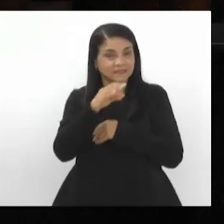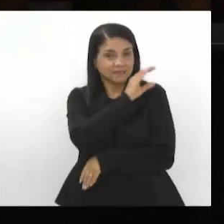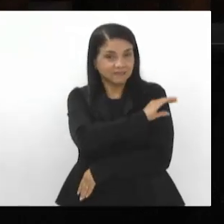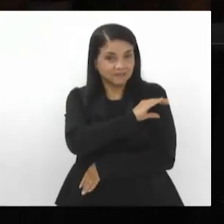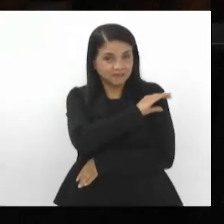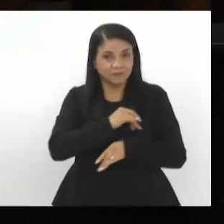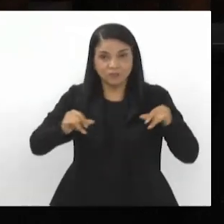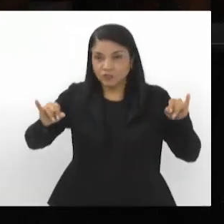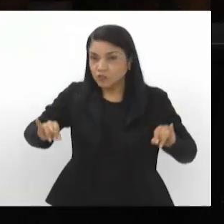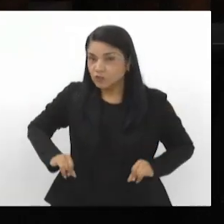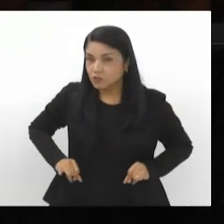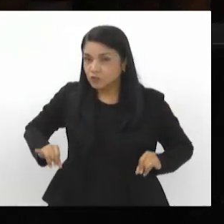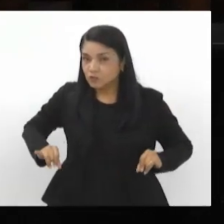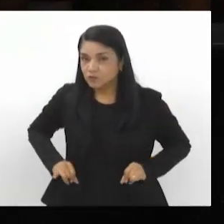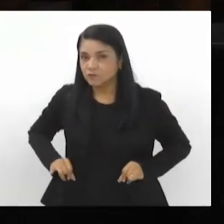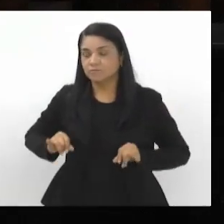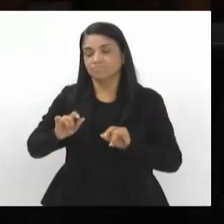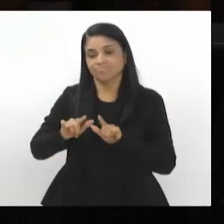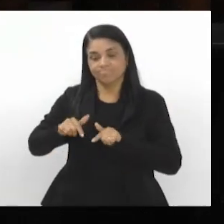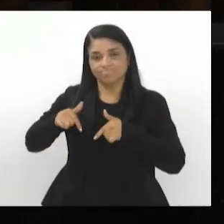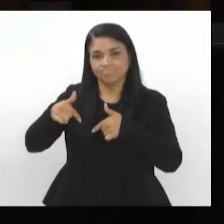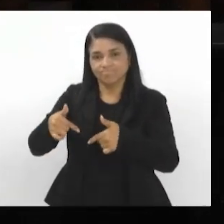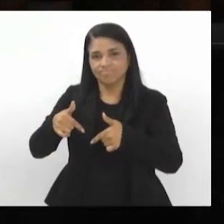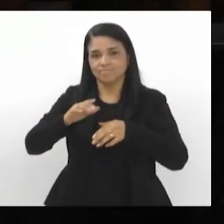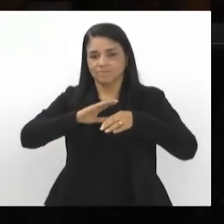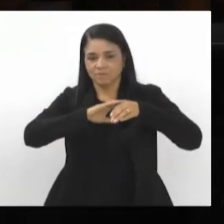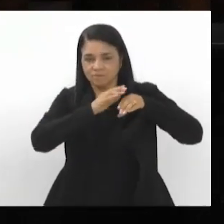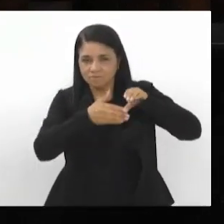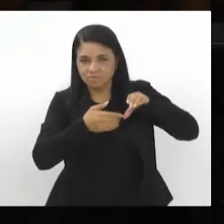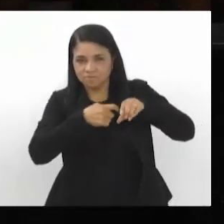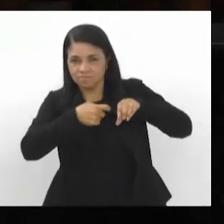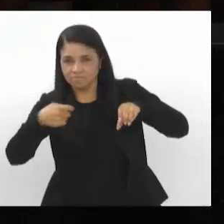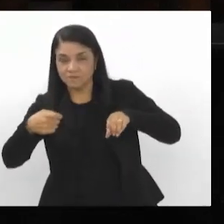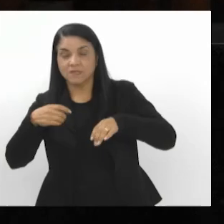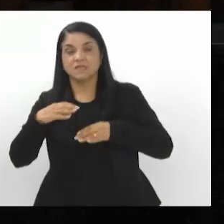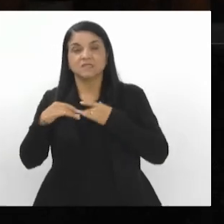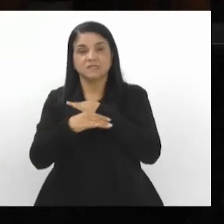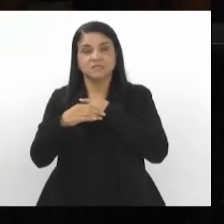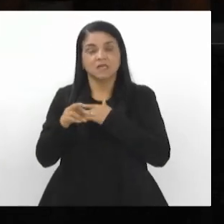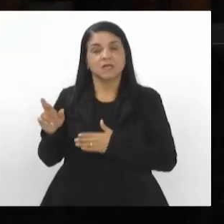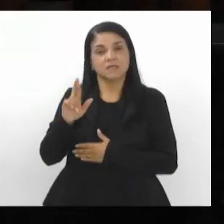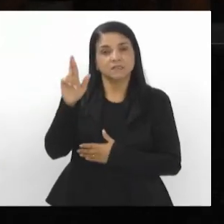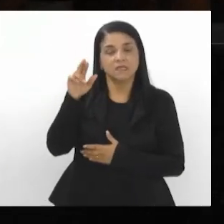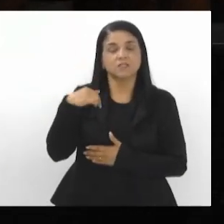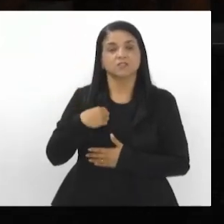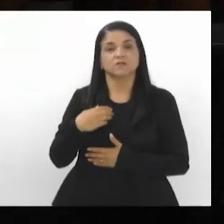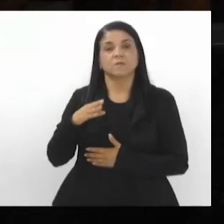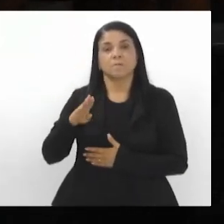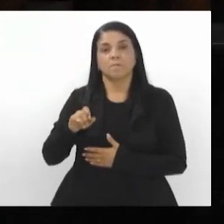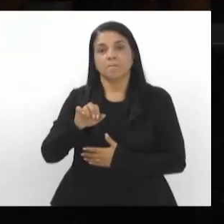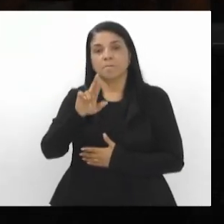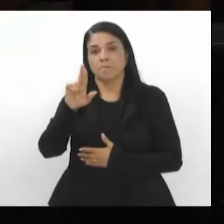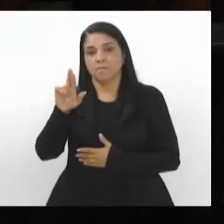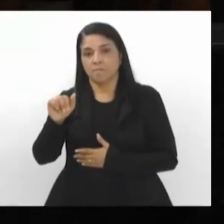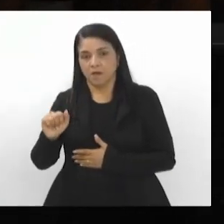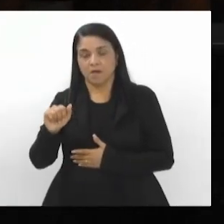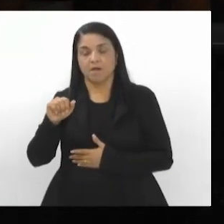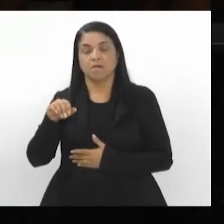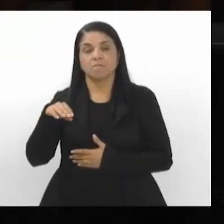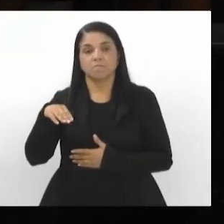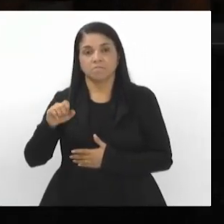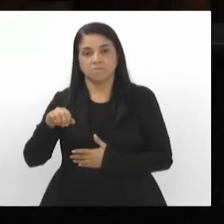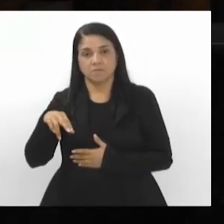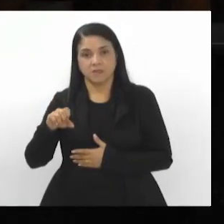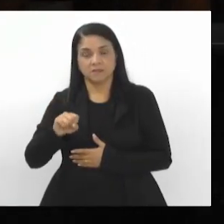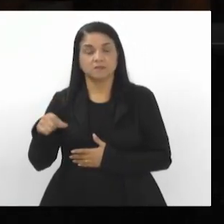muito, mas muito com as operações caça-níqueis. Cidade de Resende, cidade de Barra Mansa, entre outras cidades. A Comissão de Combate à Desordem Urbana